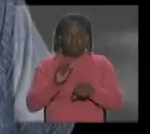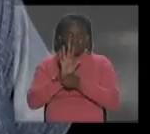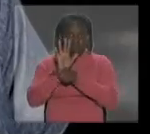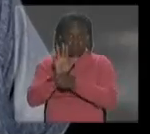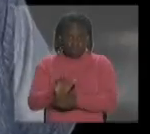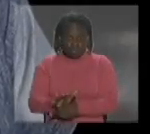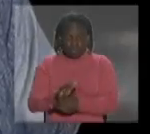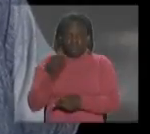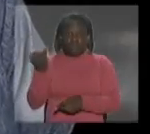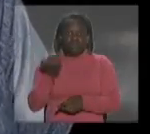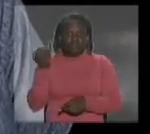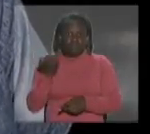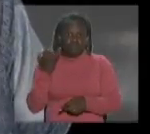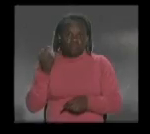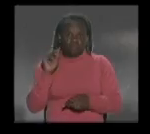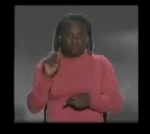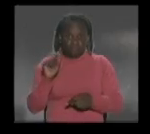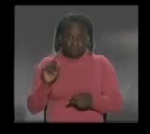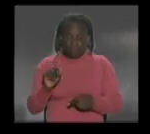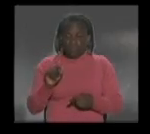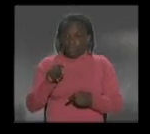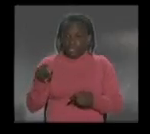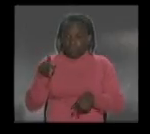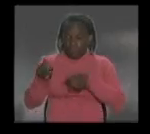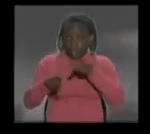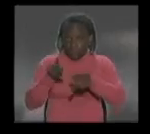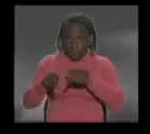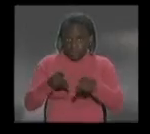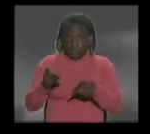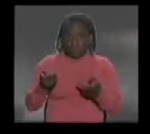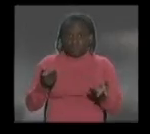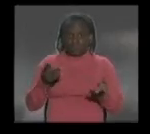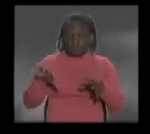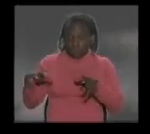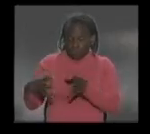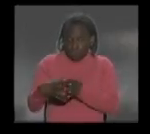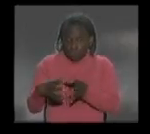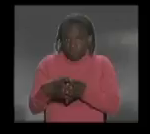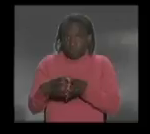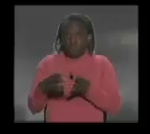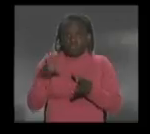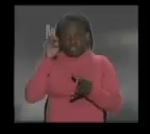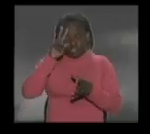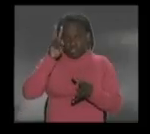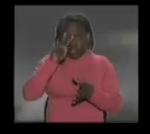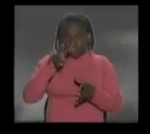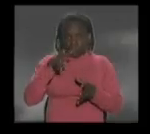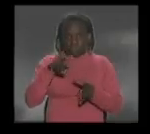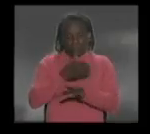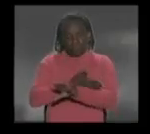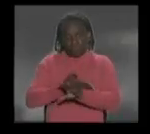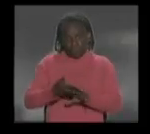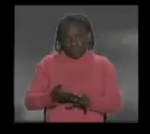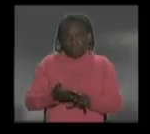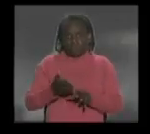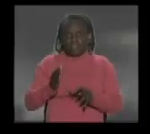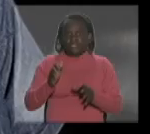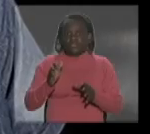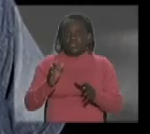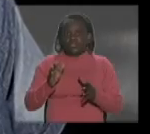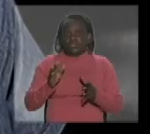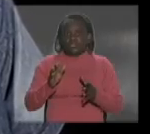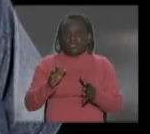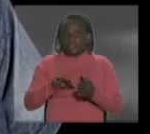é um elemento fundamental para aquelas populações, para aquele grupo que historicamente está, digamos